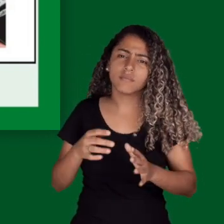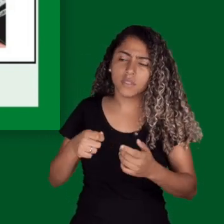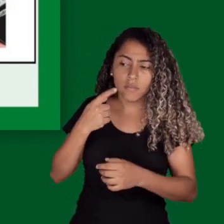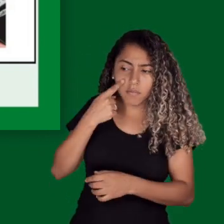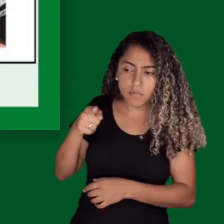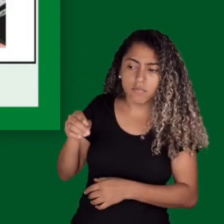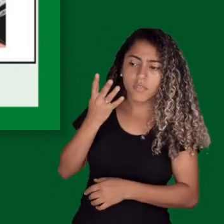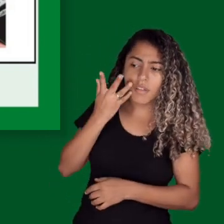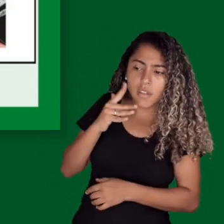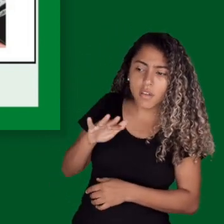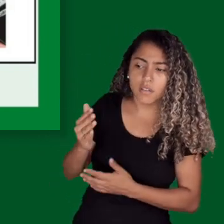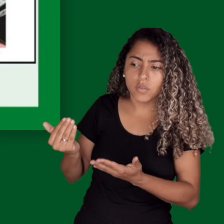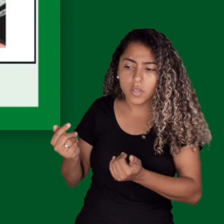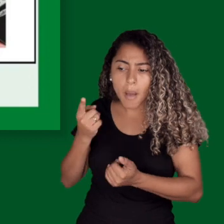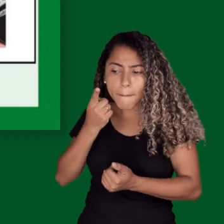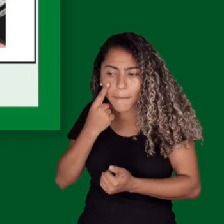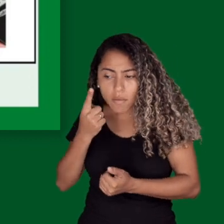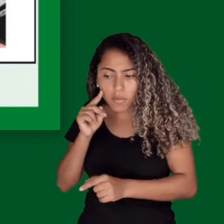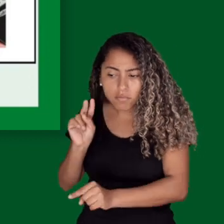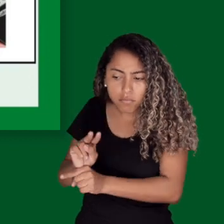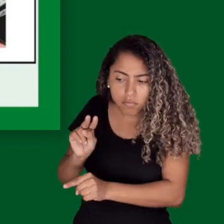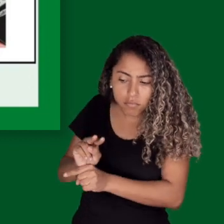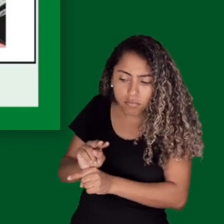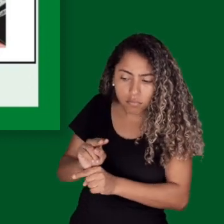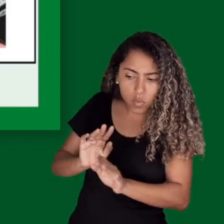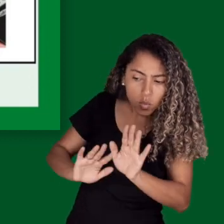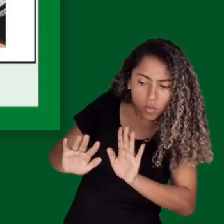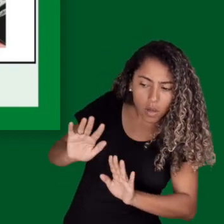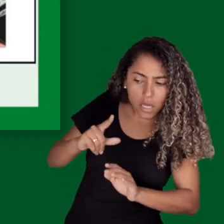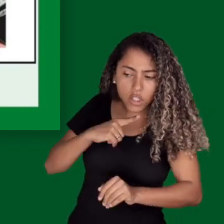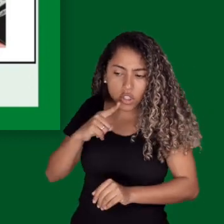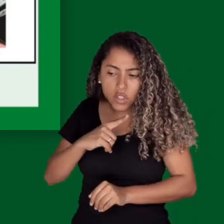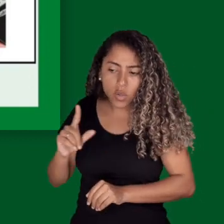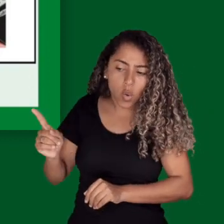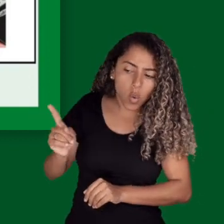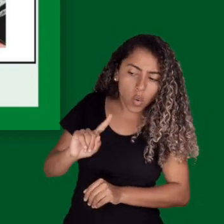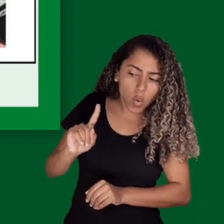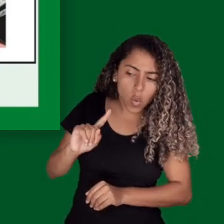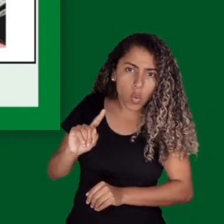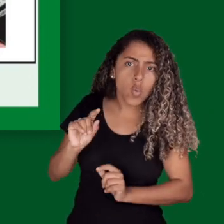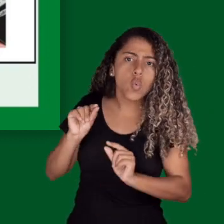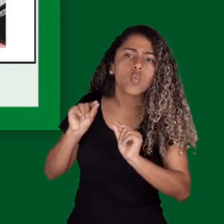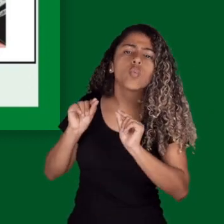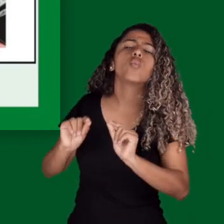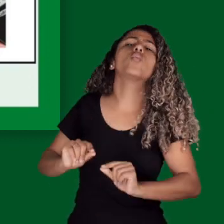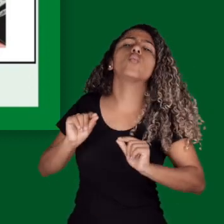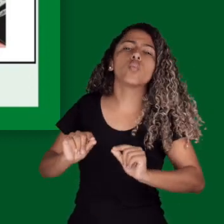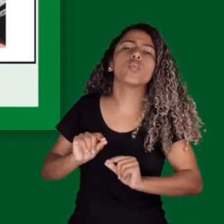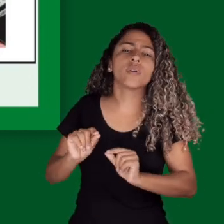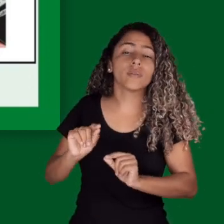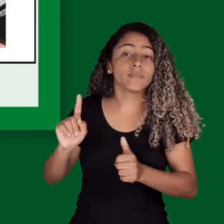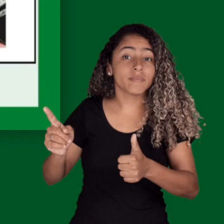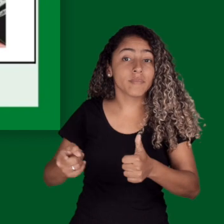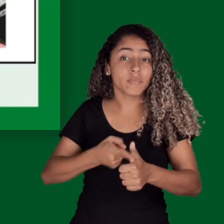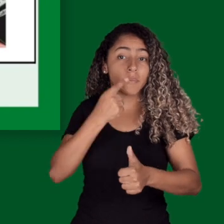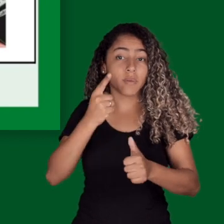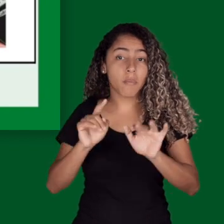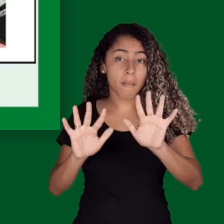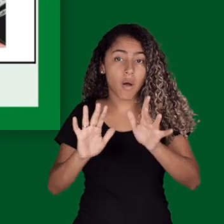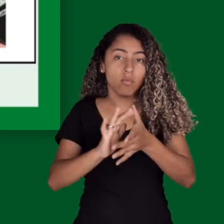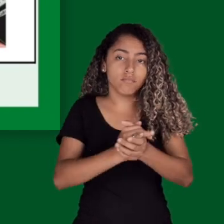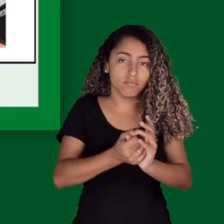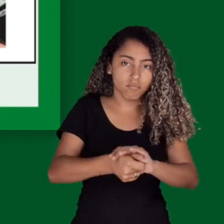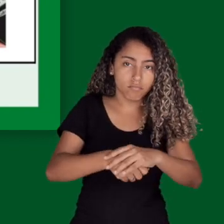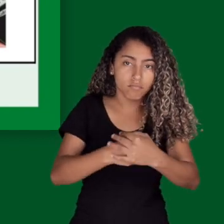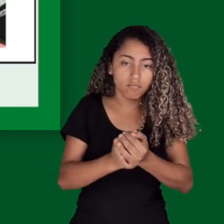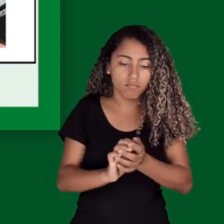se a criança, né, se o adolescente, eles estão seguindo esses cuidados no momento de verificar a glicemia. Limpar